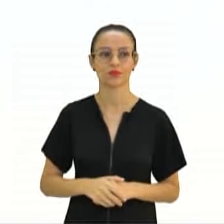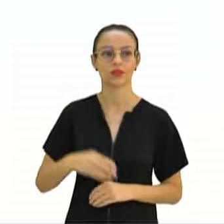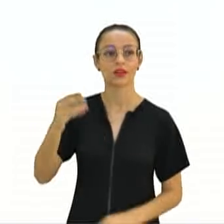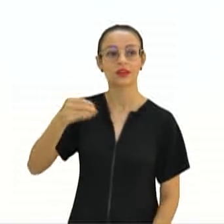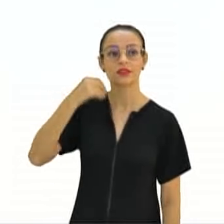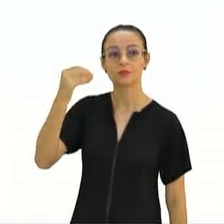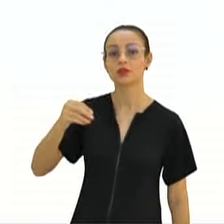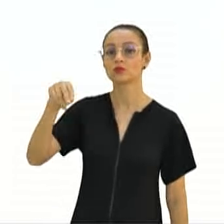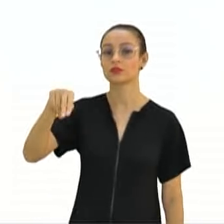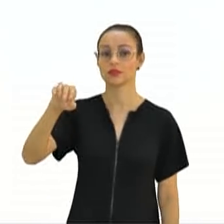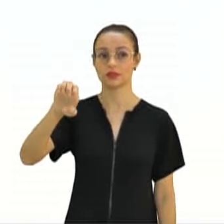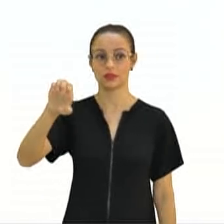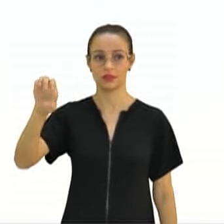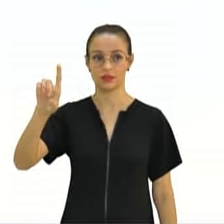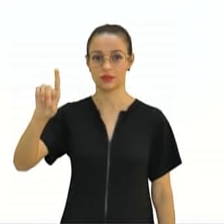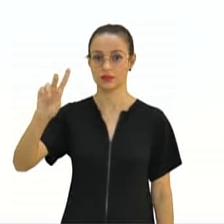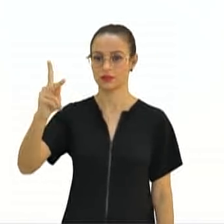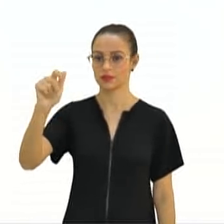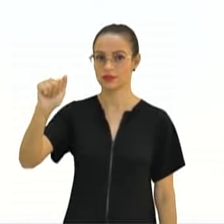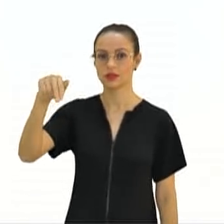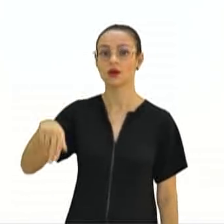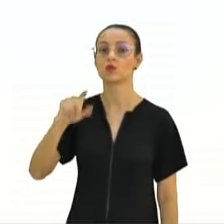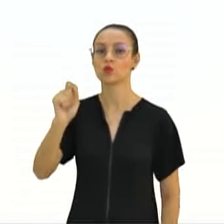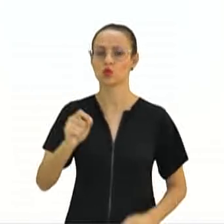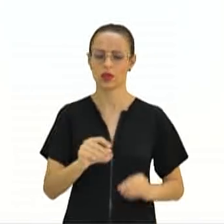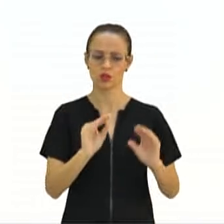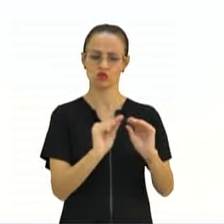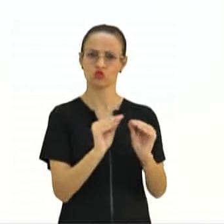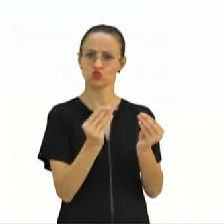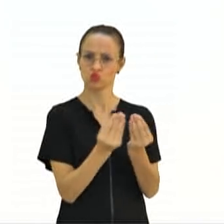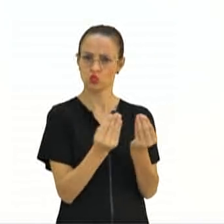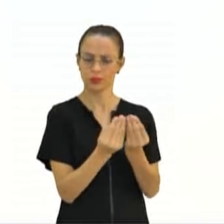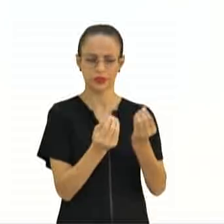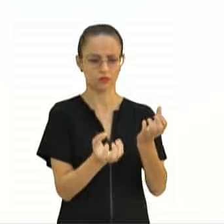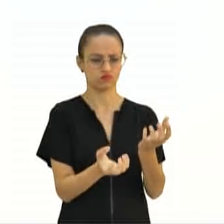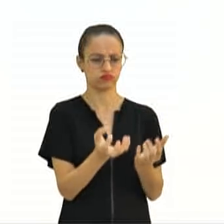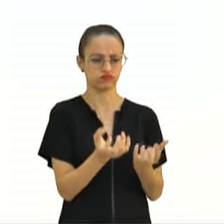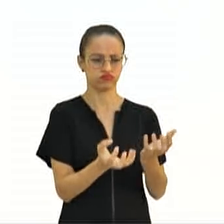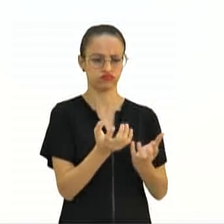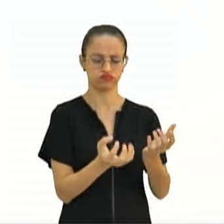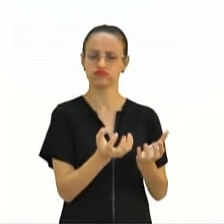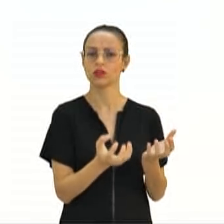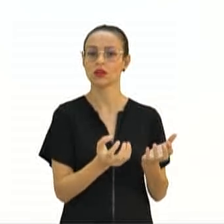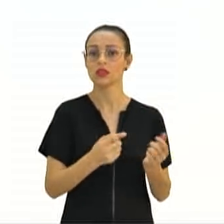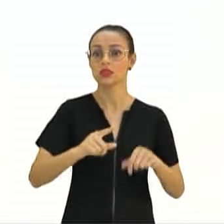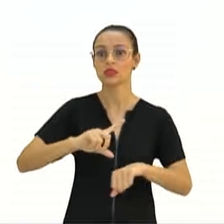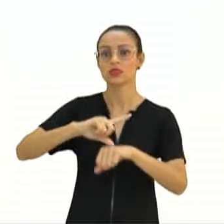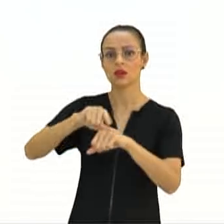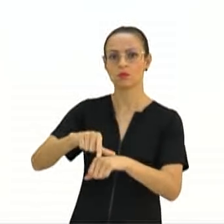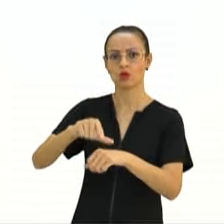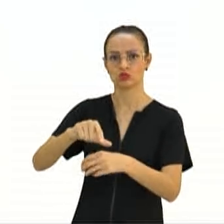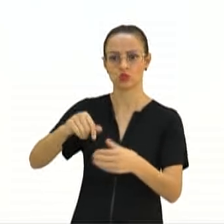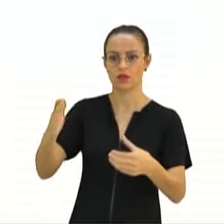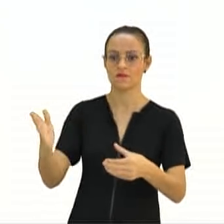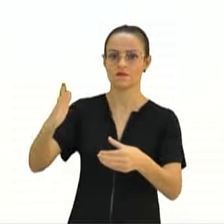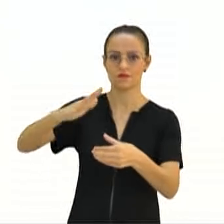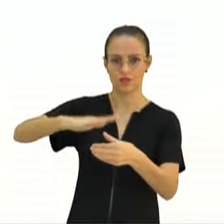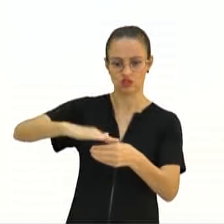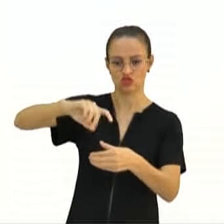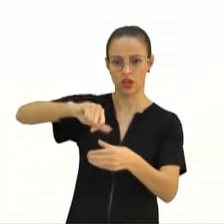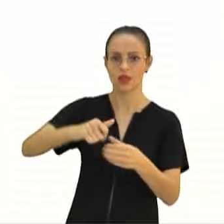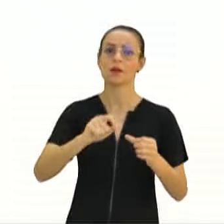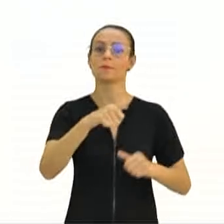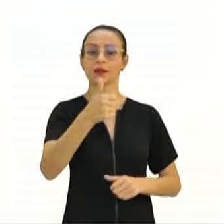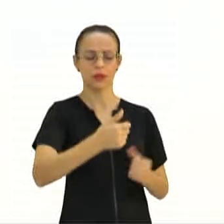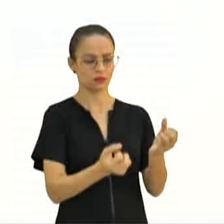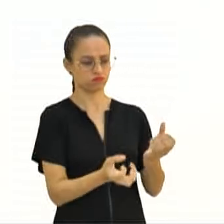Needham. Experimento em que foram fervidas substâncias nutritivas dentro de frascos que posteriormente eram fechados com rolhas. Então, primeiro